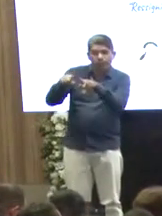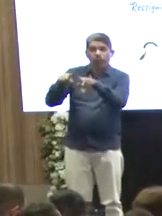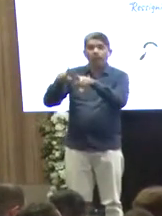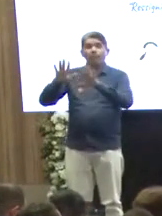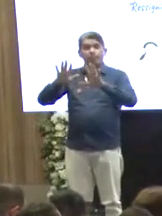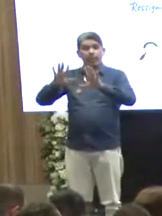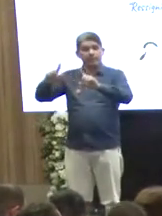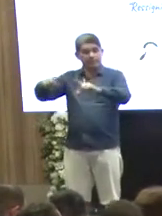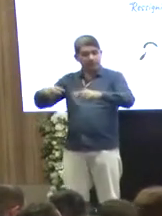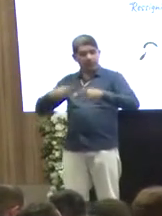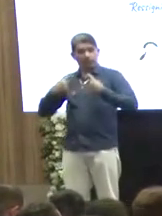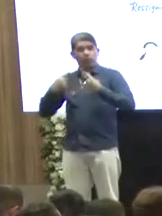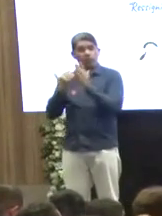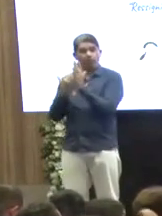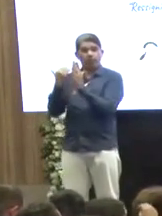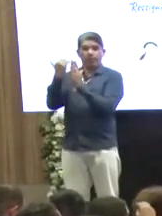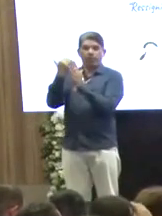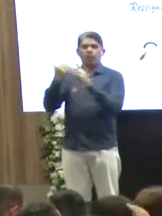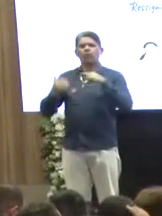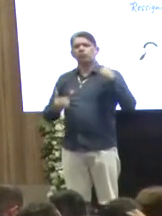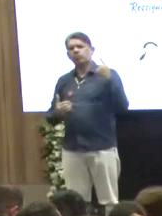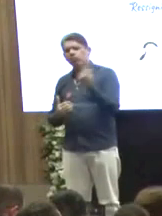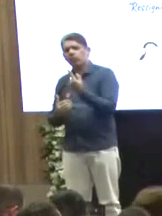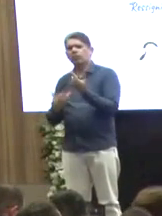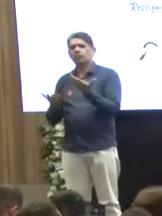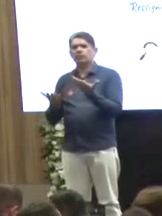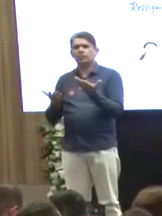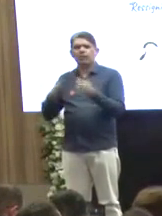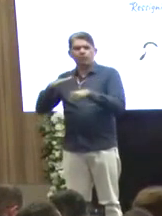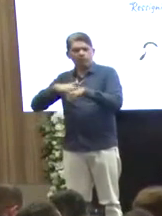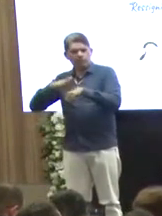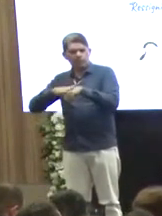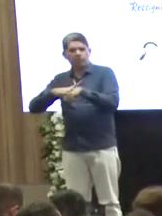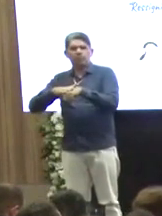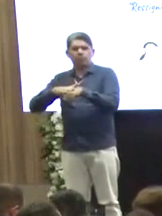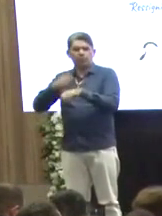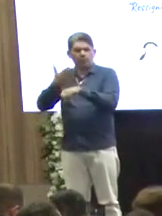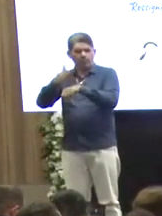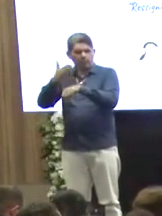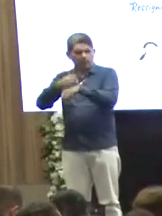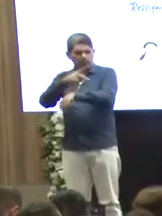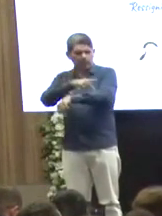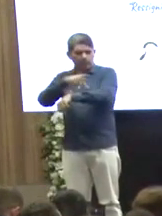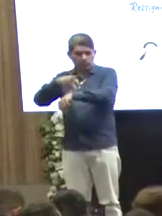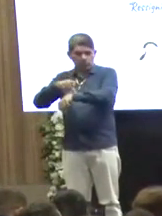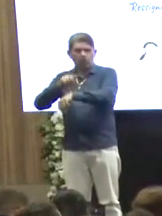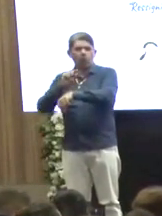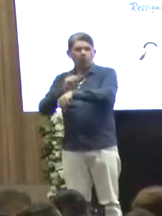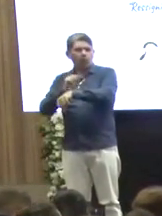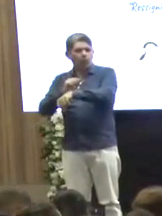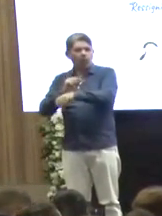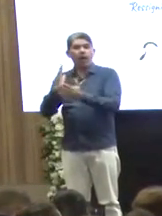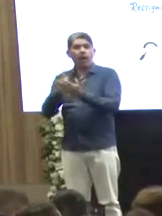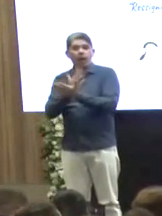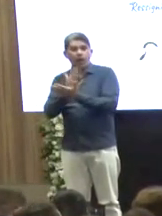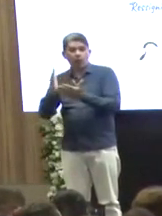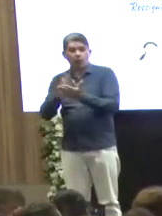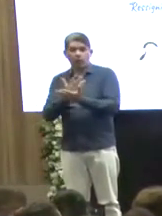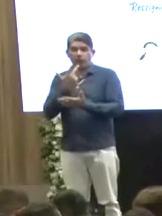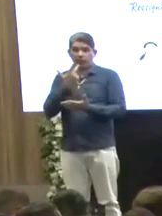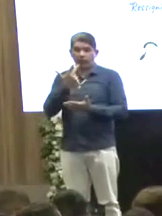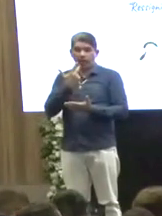Lei de Diretrizes e Bases. Então, isso aí, ouvindo o relato, vamos pensar se a gente está sintonizada. Agora, o que eu acho que é